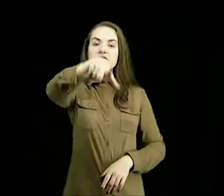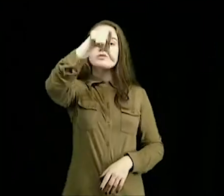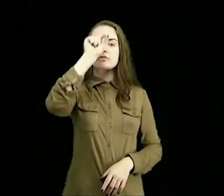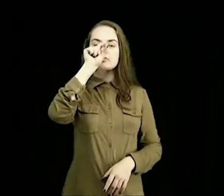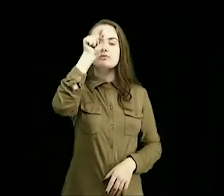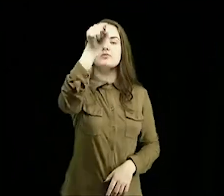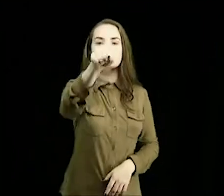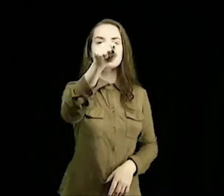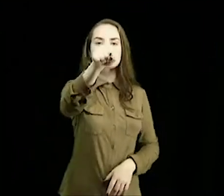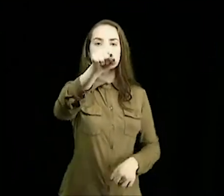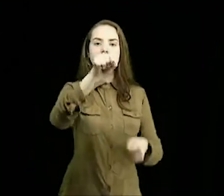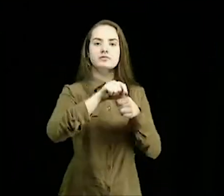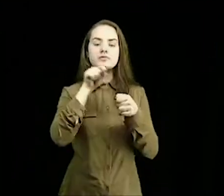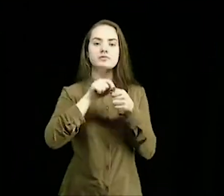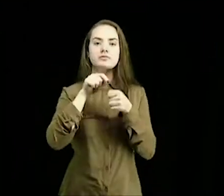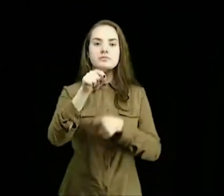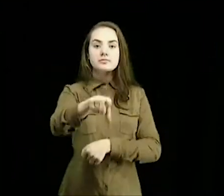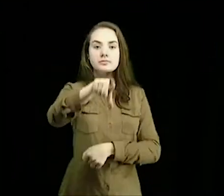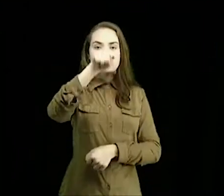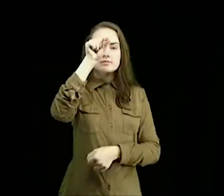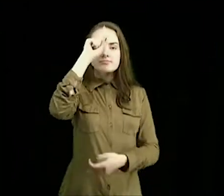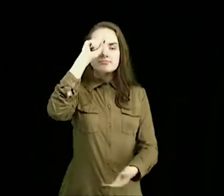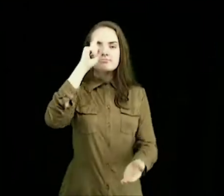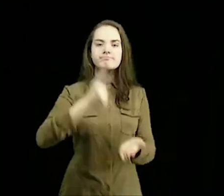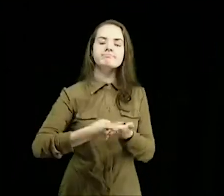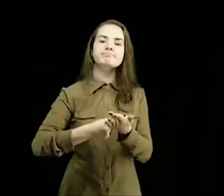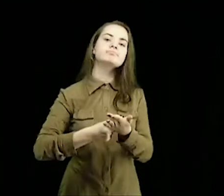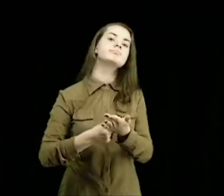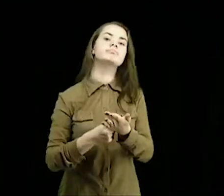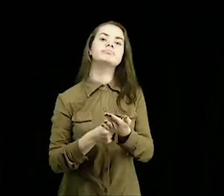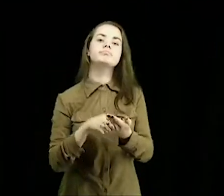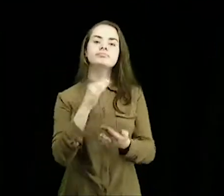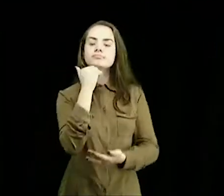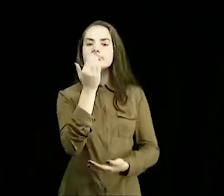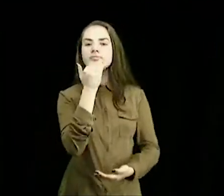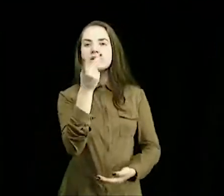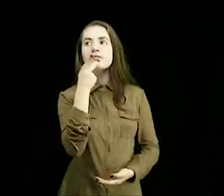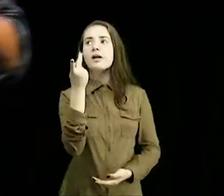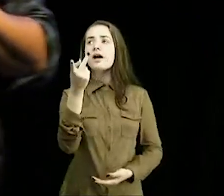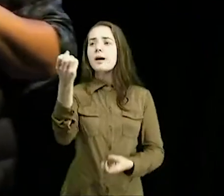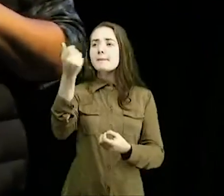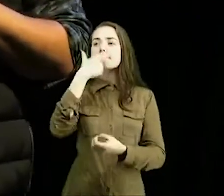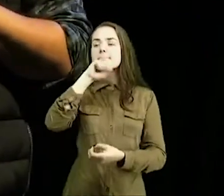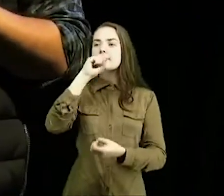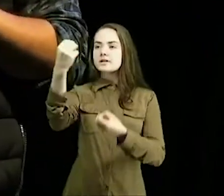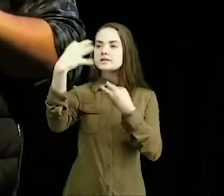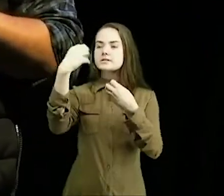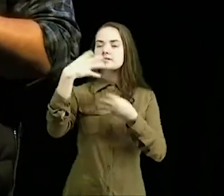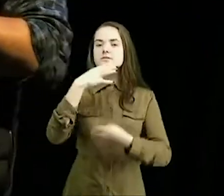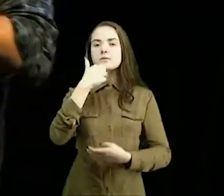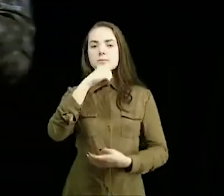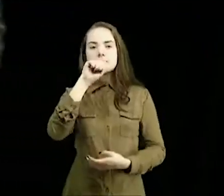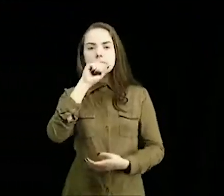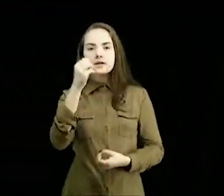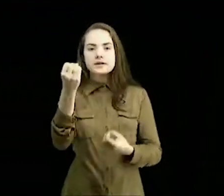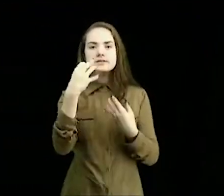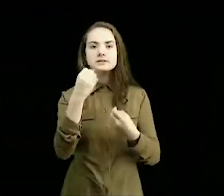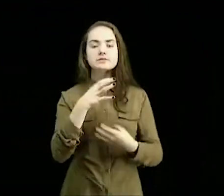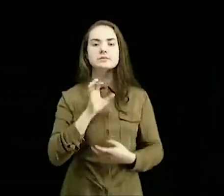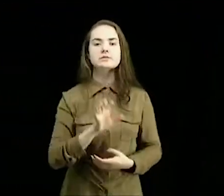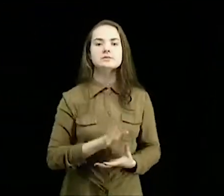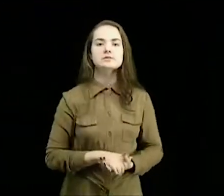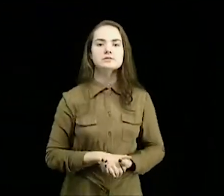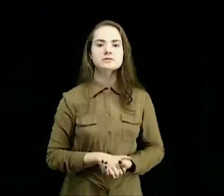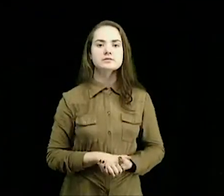faz, é uma decisão que você toma. Não adianta você dizer, meu pai me ensinou assim, minha mãe. Ninguém que está aqui